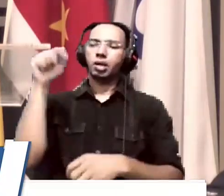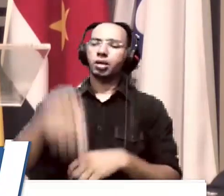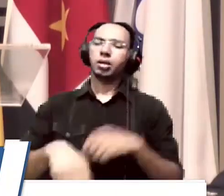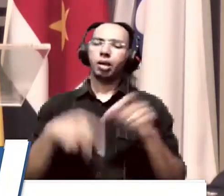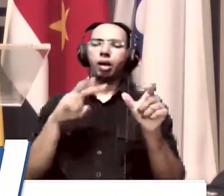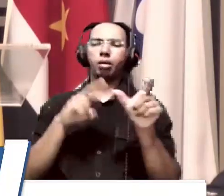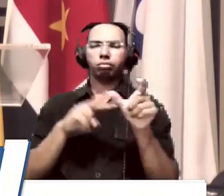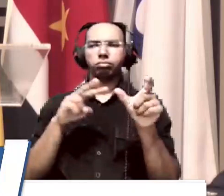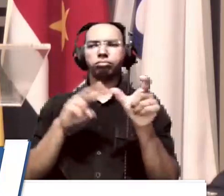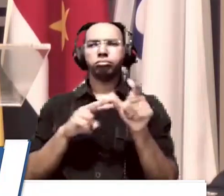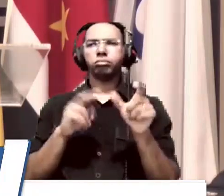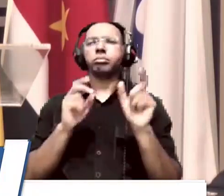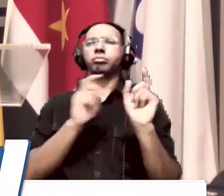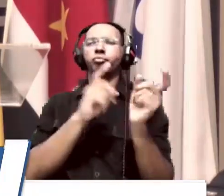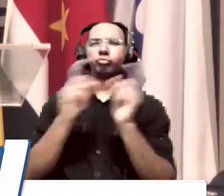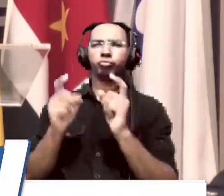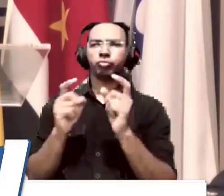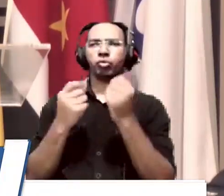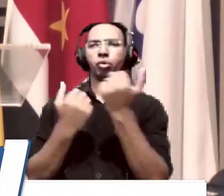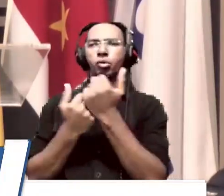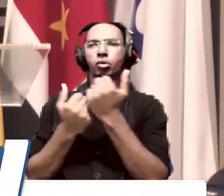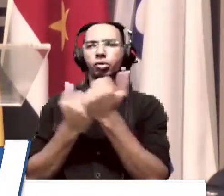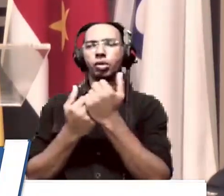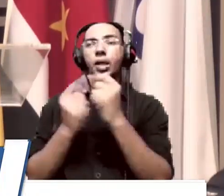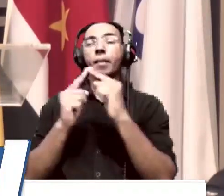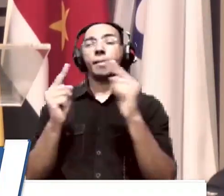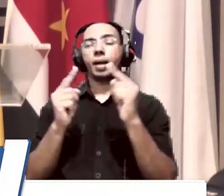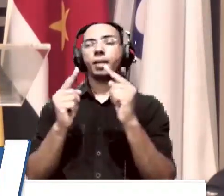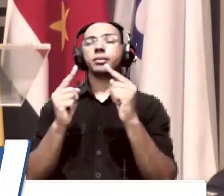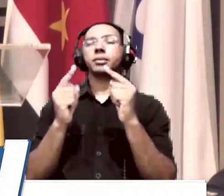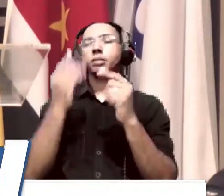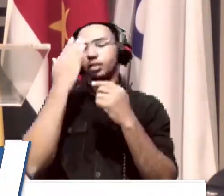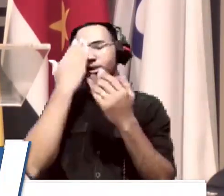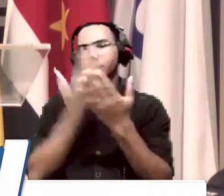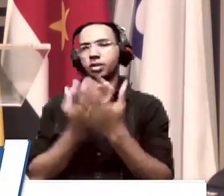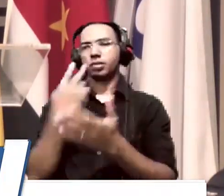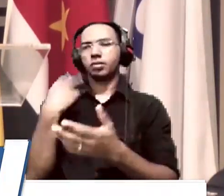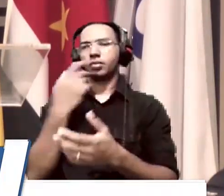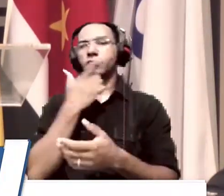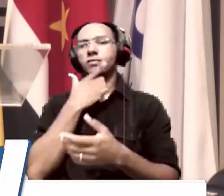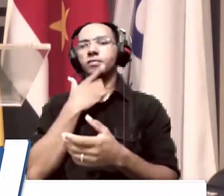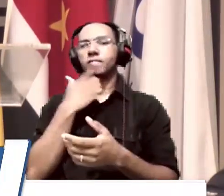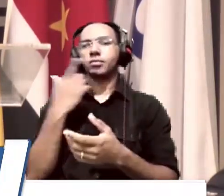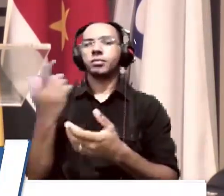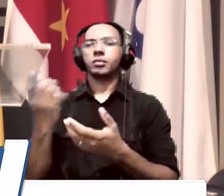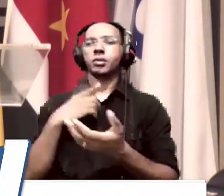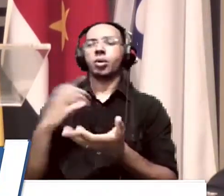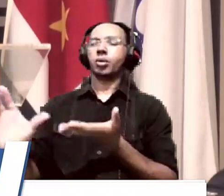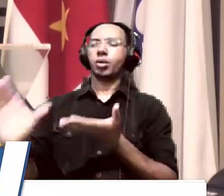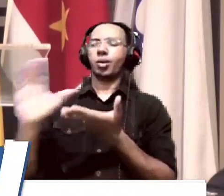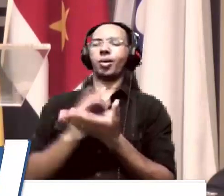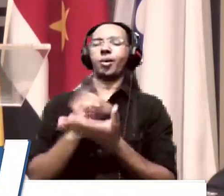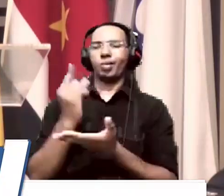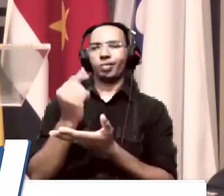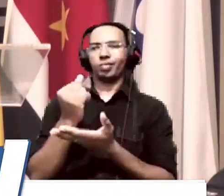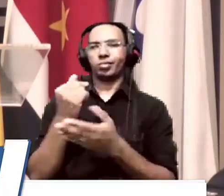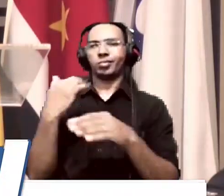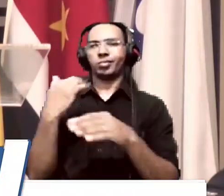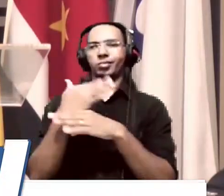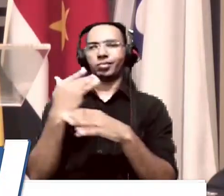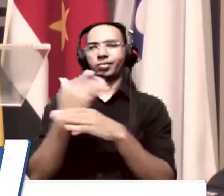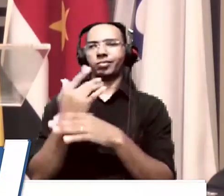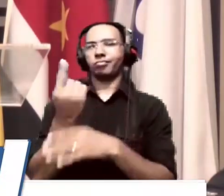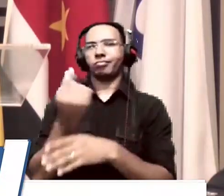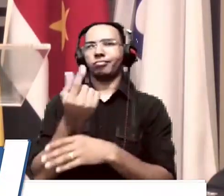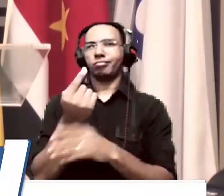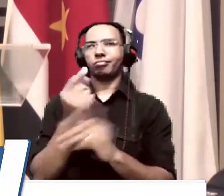para discutir subsídio, mas eu acredito que, para além disso, o Gilson trouxe algo muito importante. A gente tem verba para a educação na nossa cidade, e essa verba não é discutida